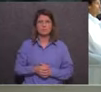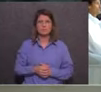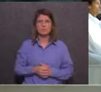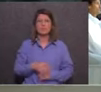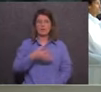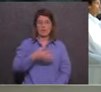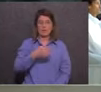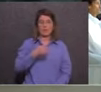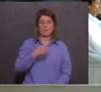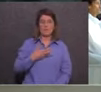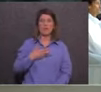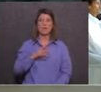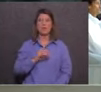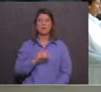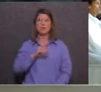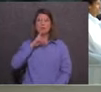Pedro respondeu-lhes: